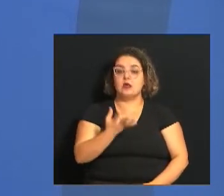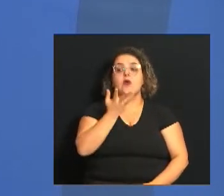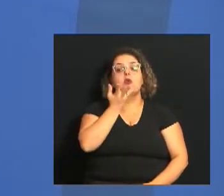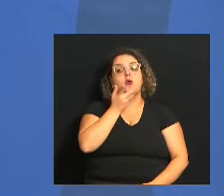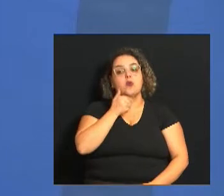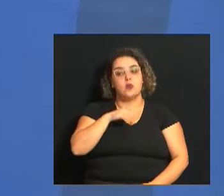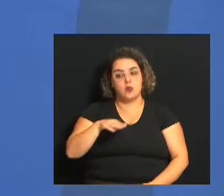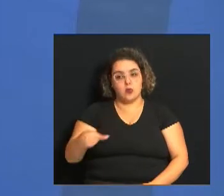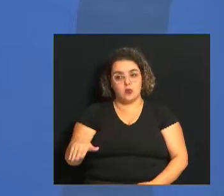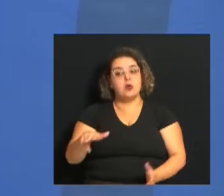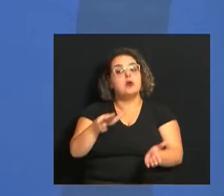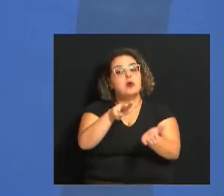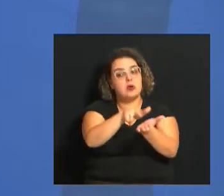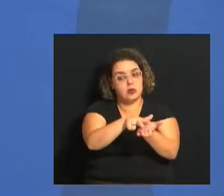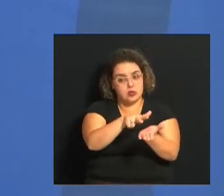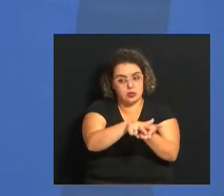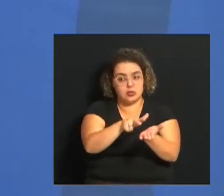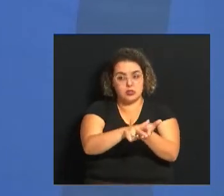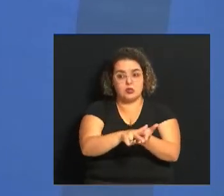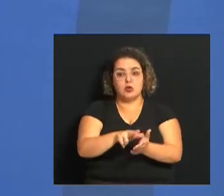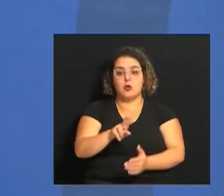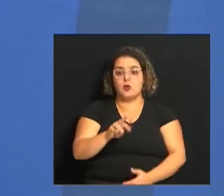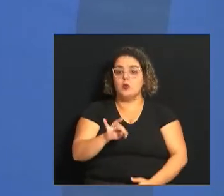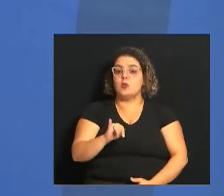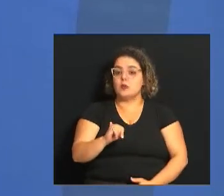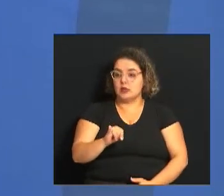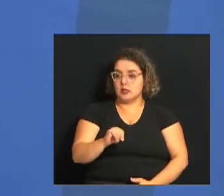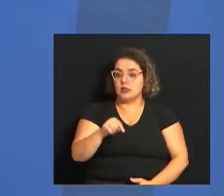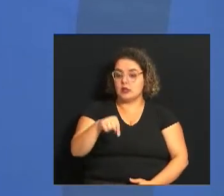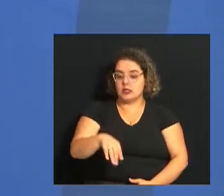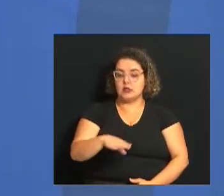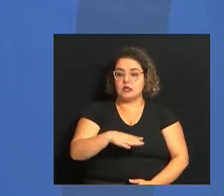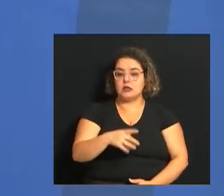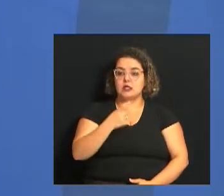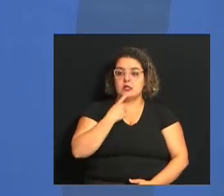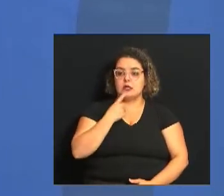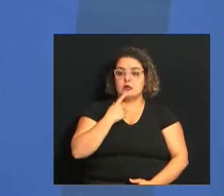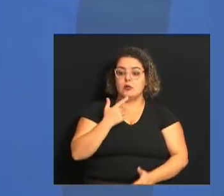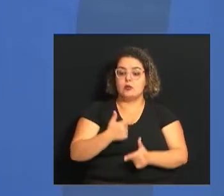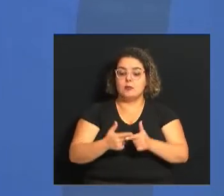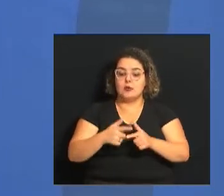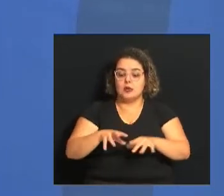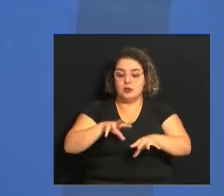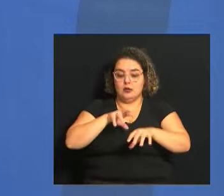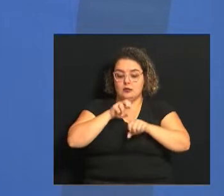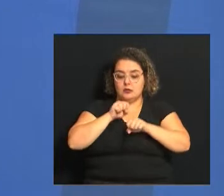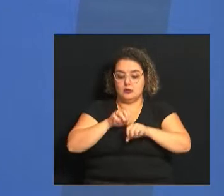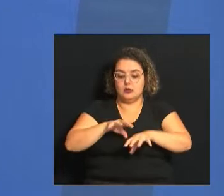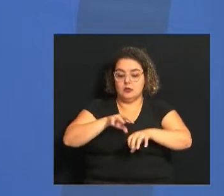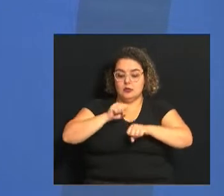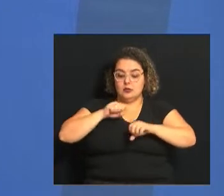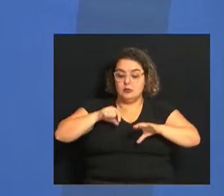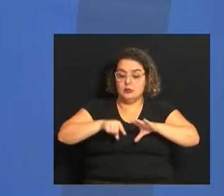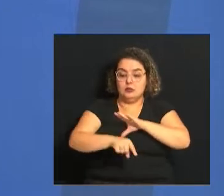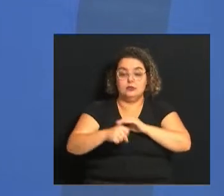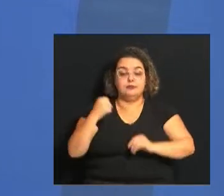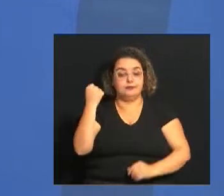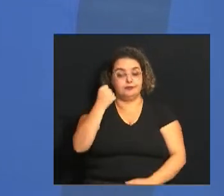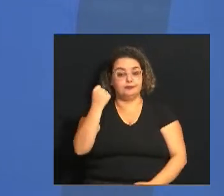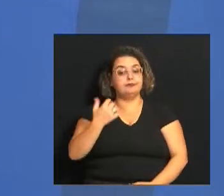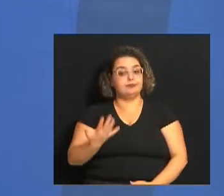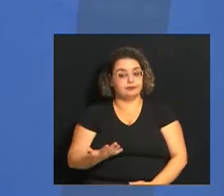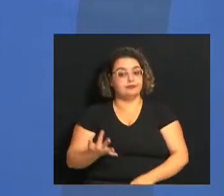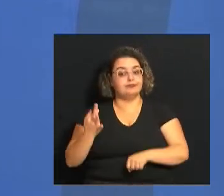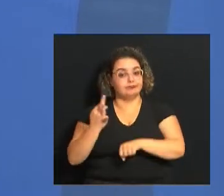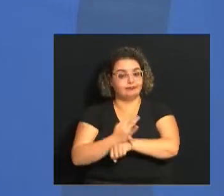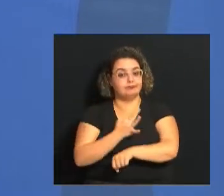estão internadas em leitos de UTI aqui na cidade por síndromes respiratórias agudas graves. Então, a gente lembra que